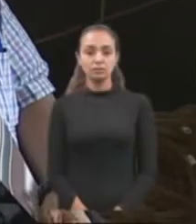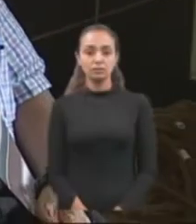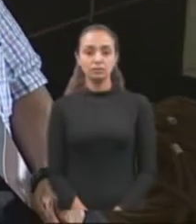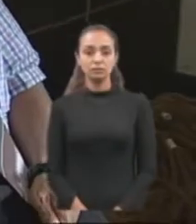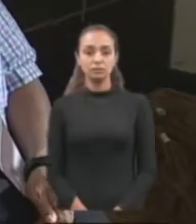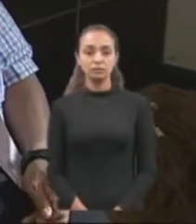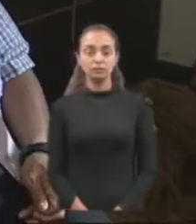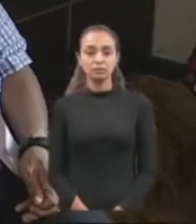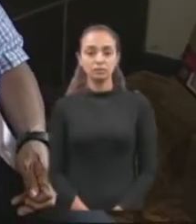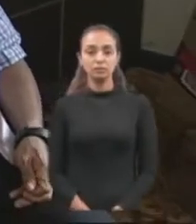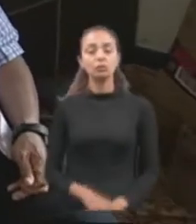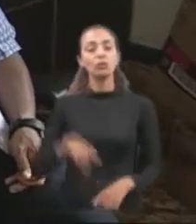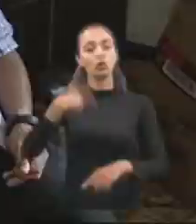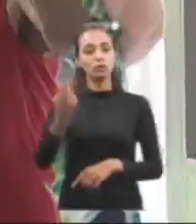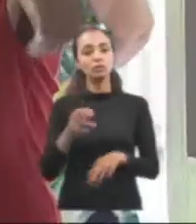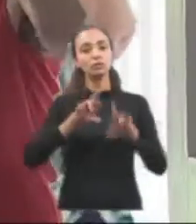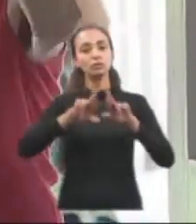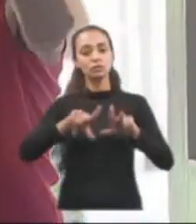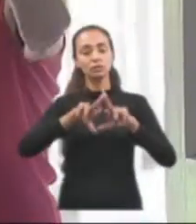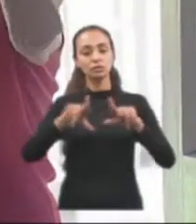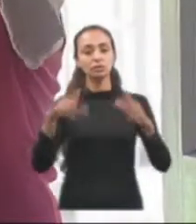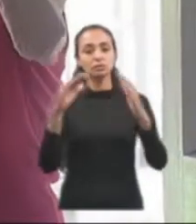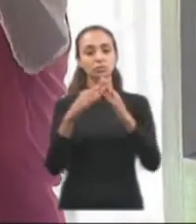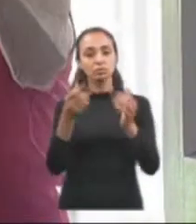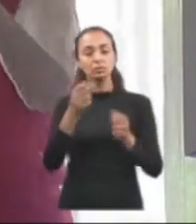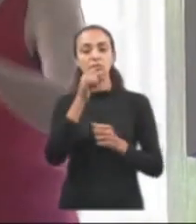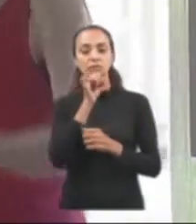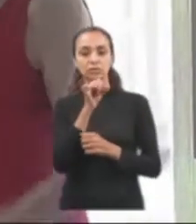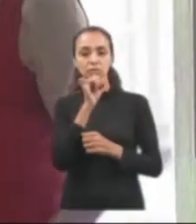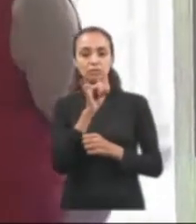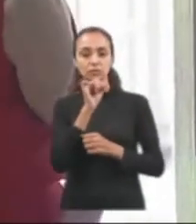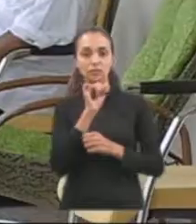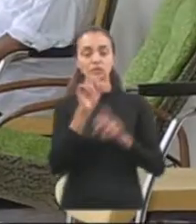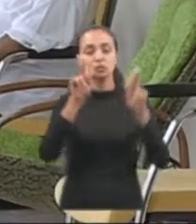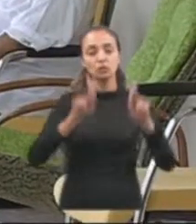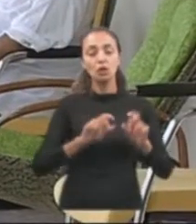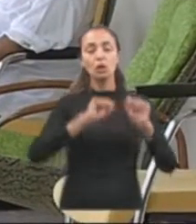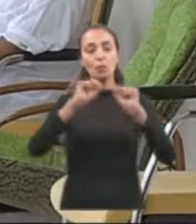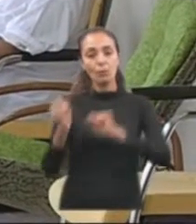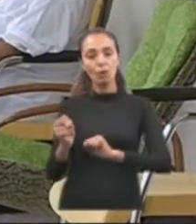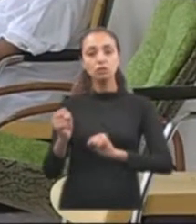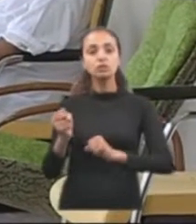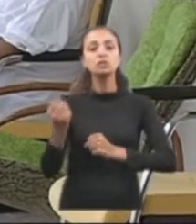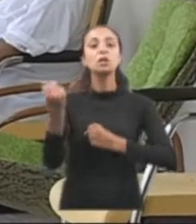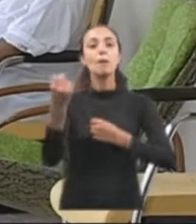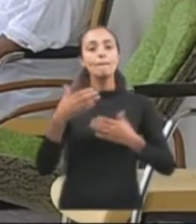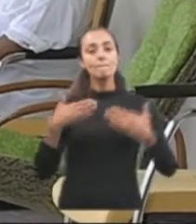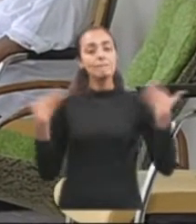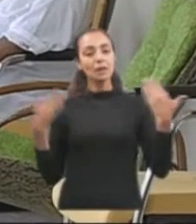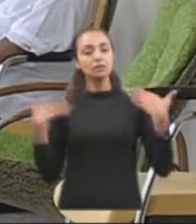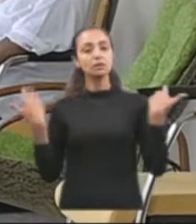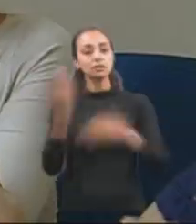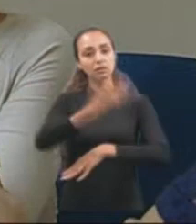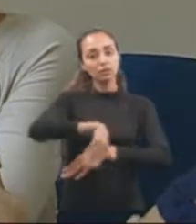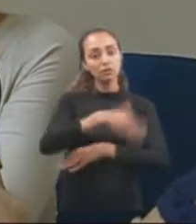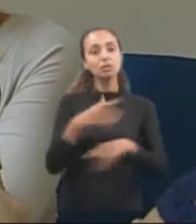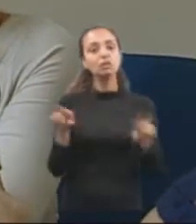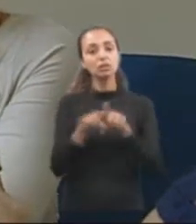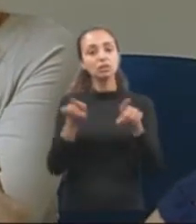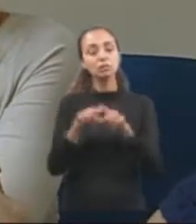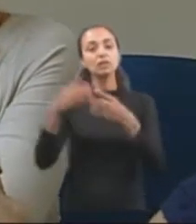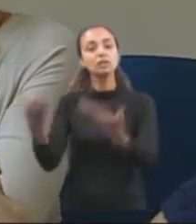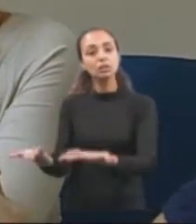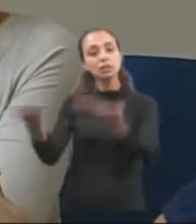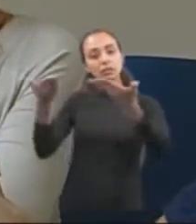Outro diferencial do Asilo Padre Cacique é que os moradores podem sair para passear e receber visitas sempre que desejarem. Elas têm